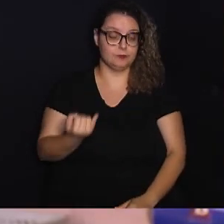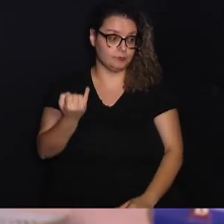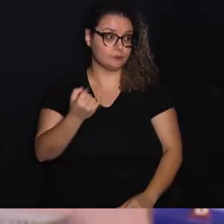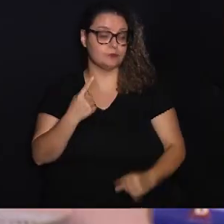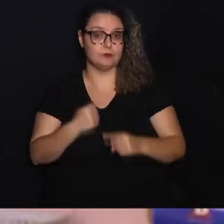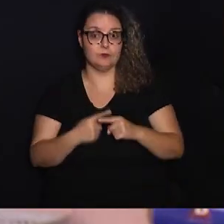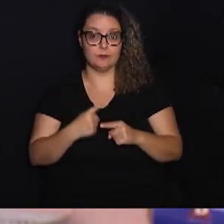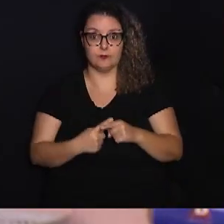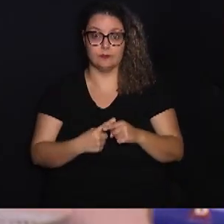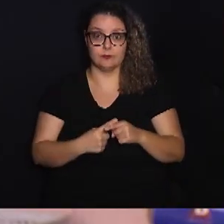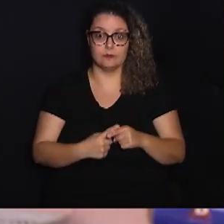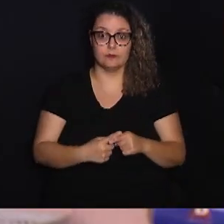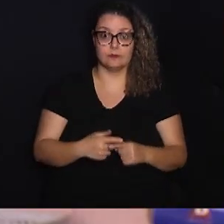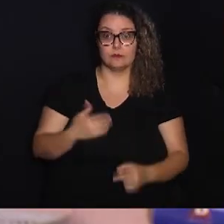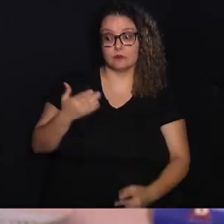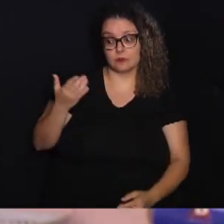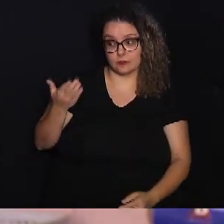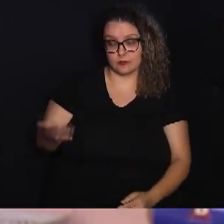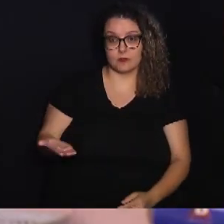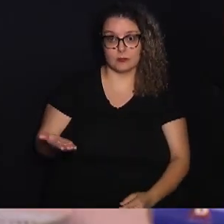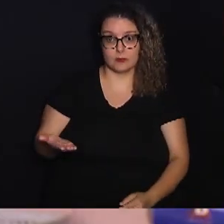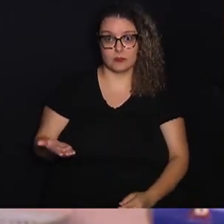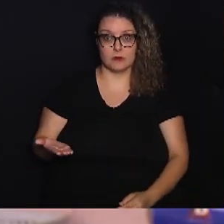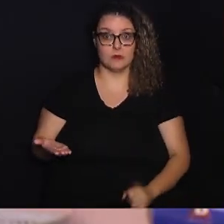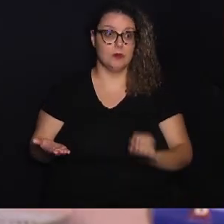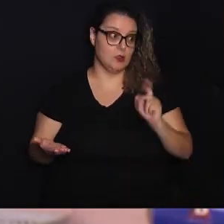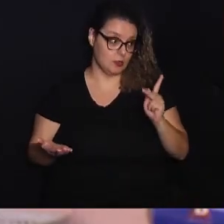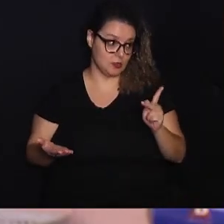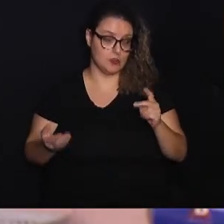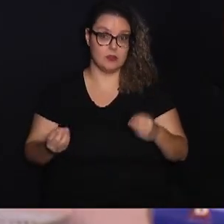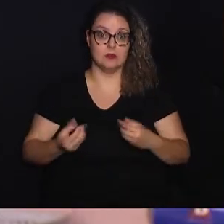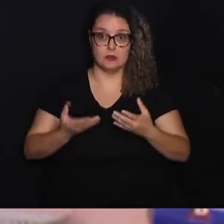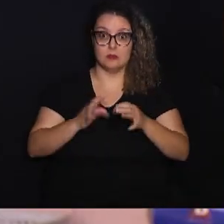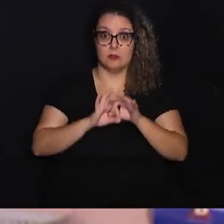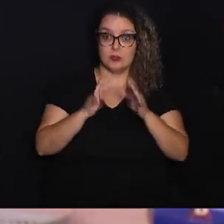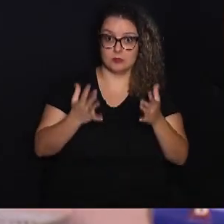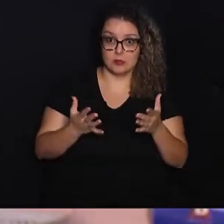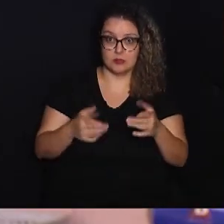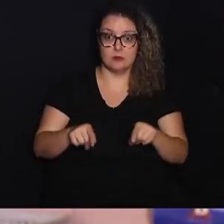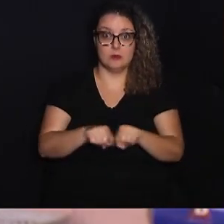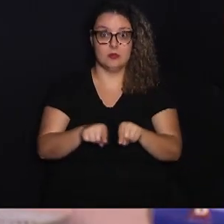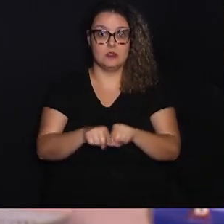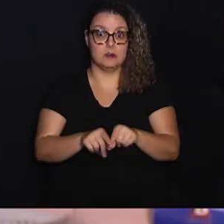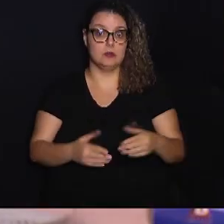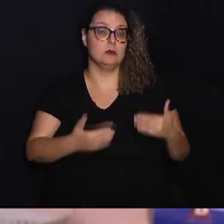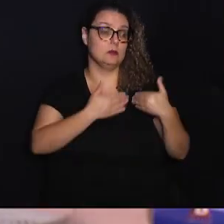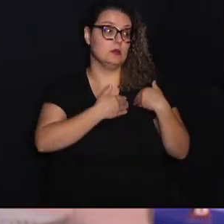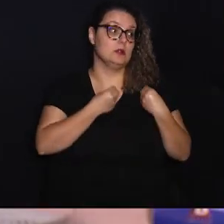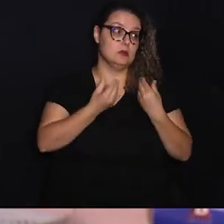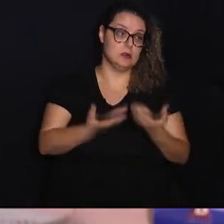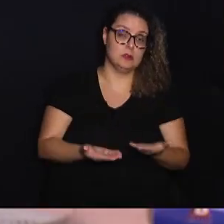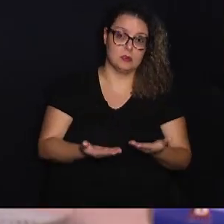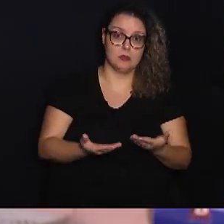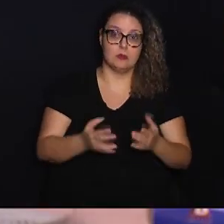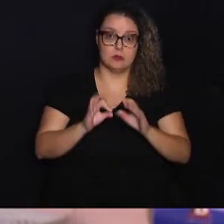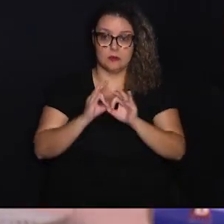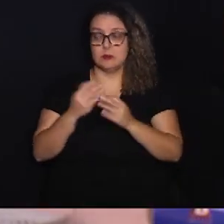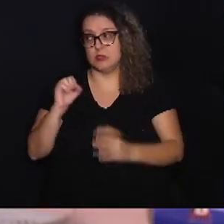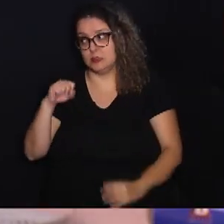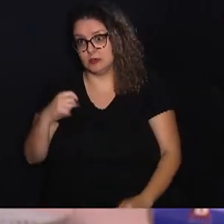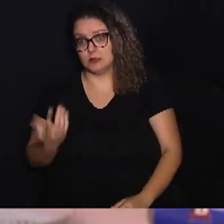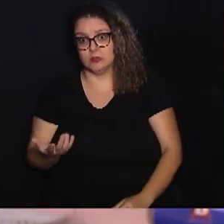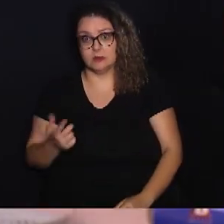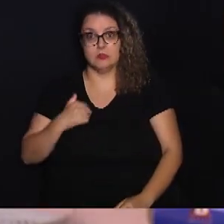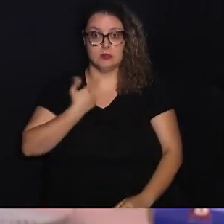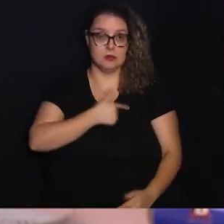porque se por um lado isso fala, ok, você dá uma liberdade, por outro lado você traz uma responsabilidade para a família. Sim. Né? Nós